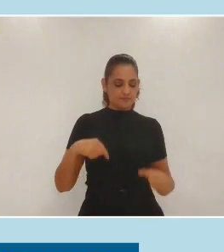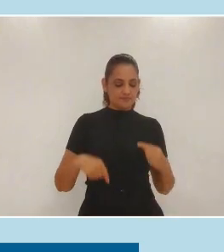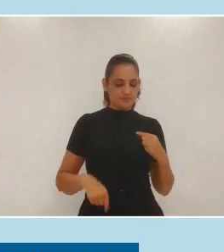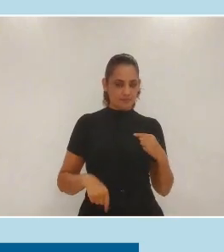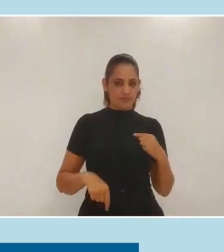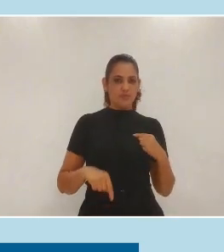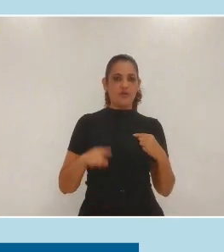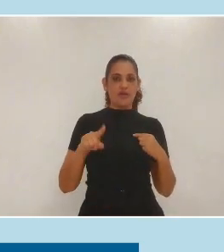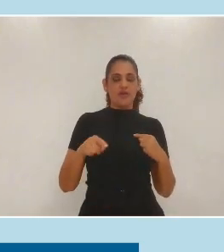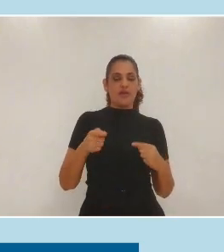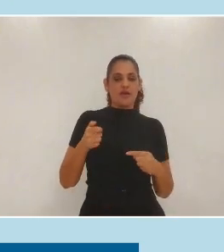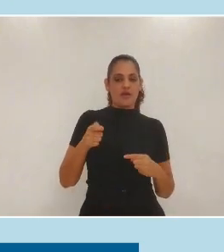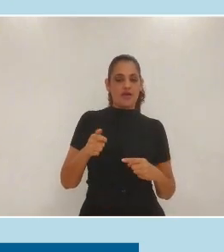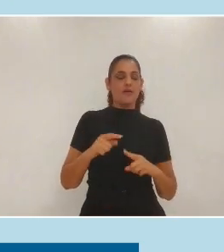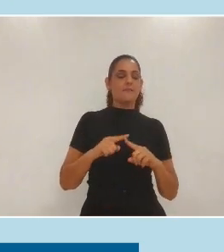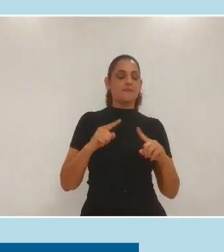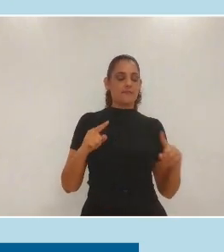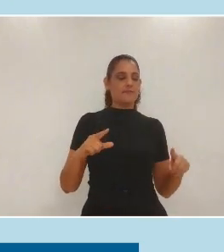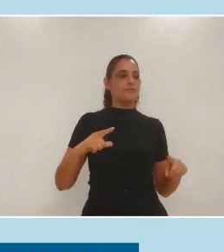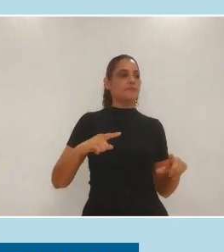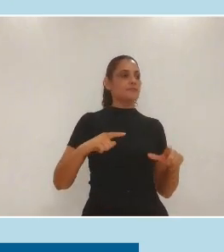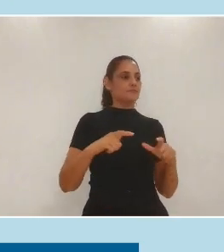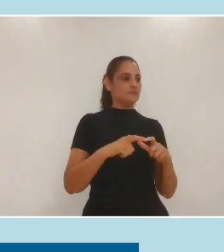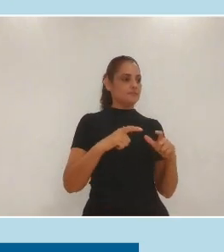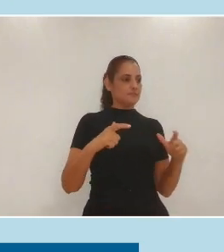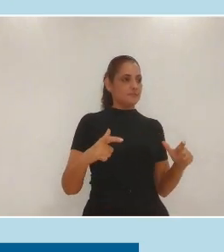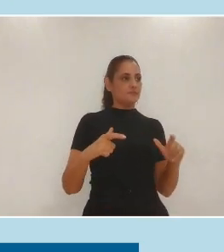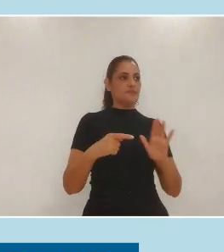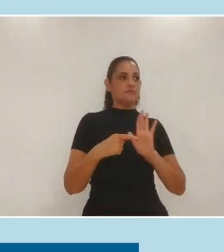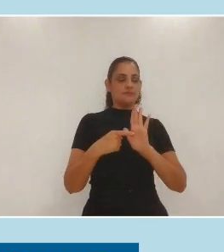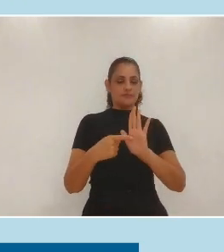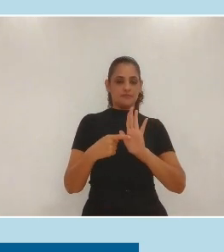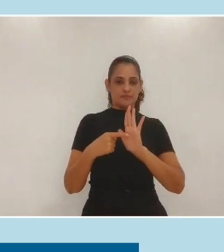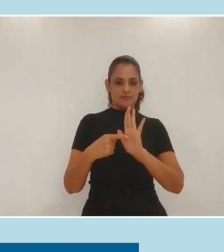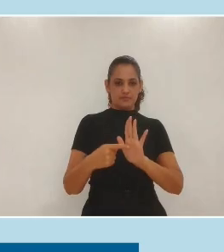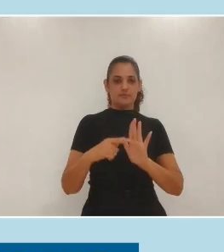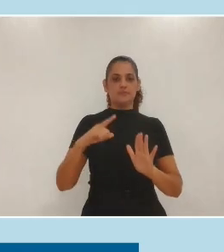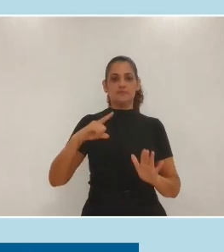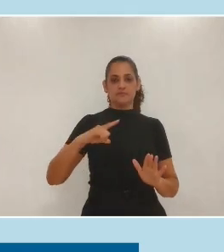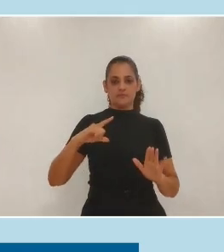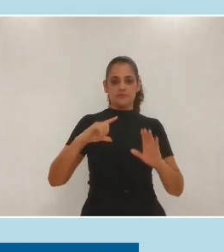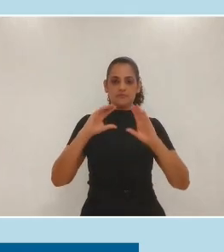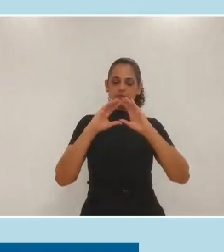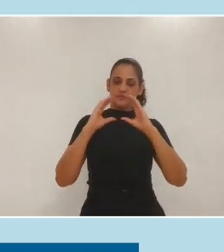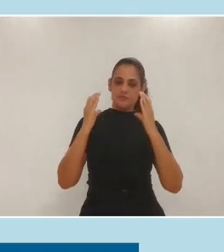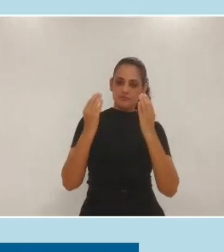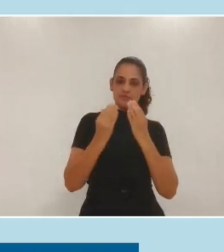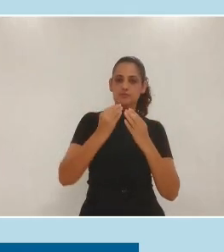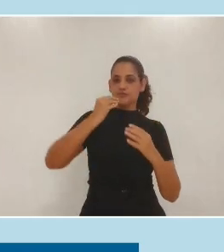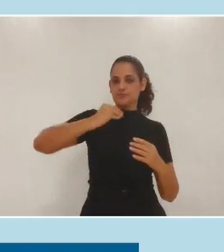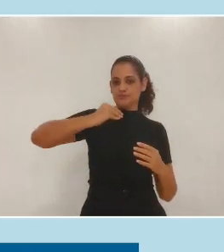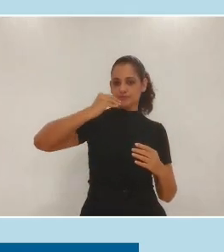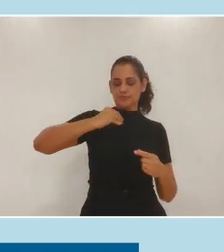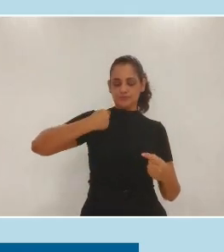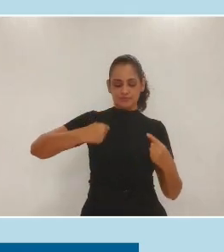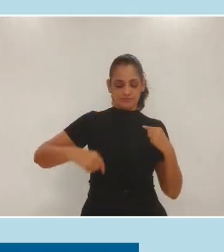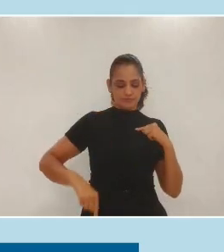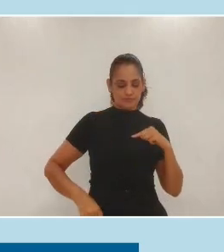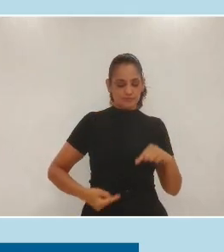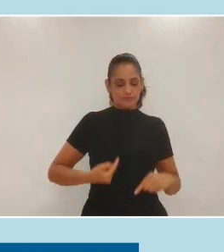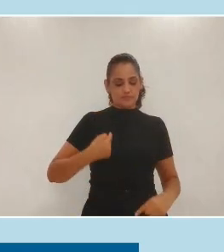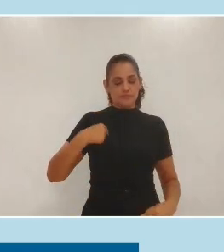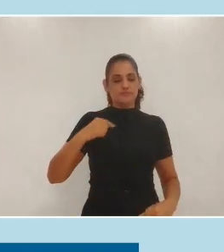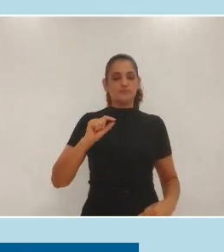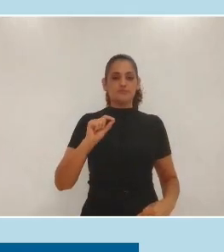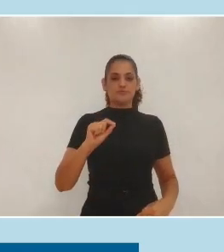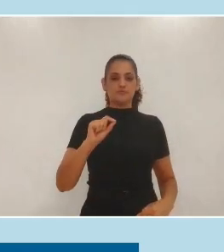muitas pessoas apresentam dentro da comunidade sediana. Então, a fragilidade vascular, ela aumenta o